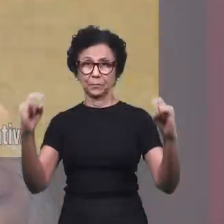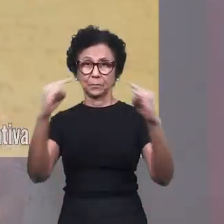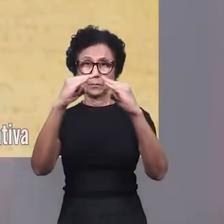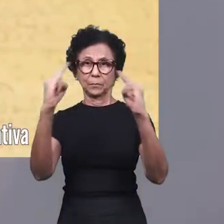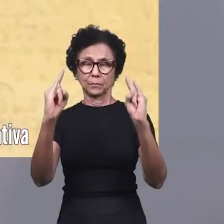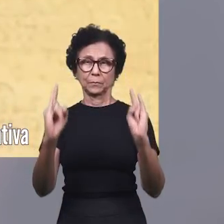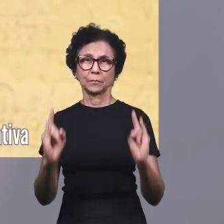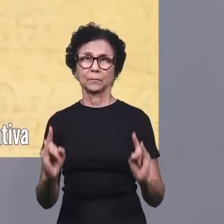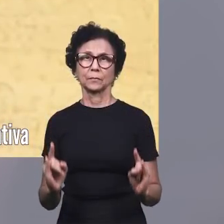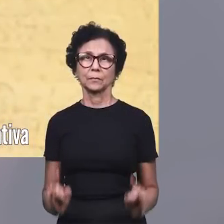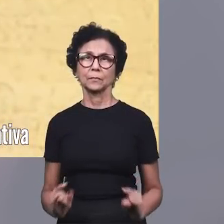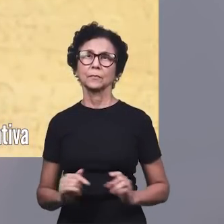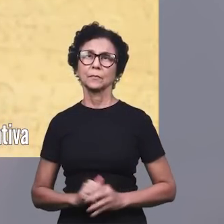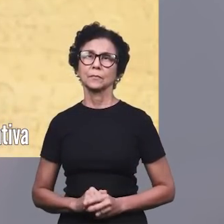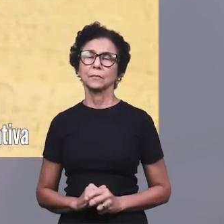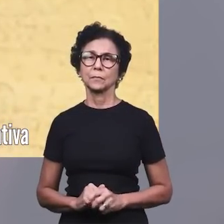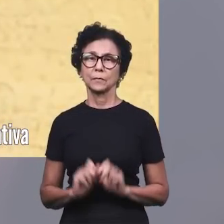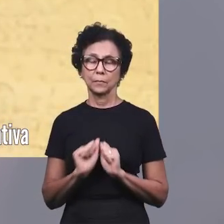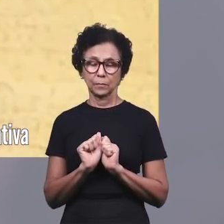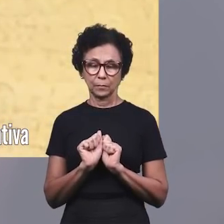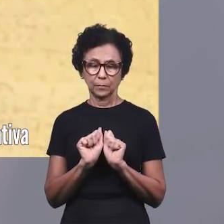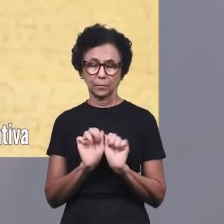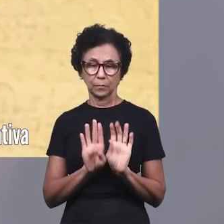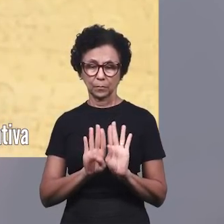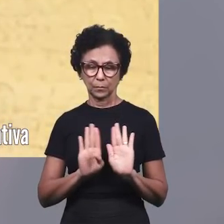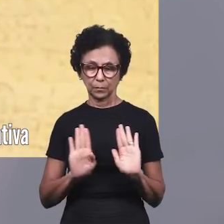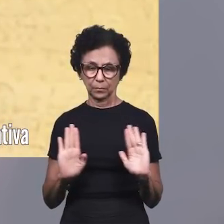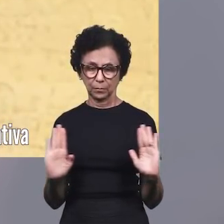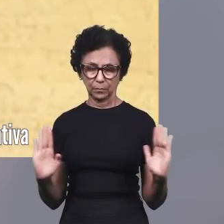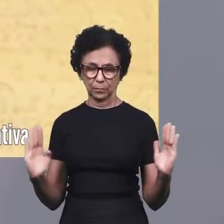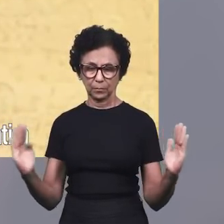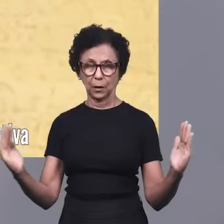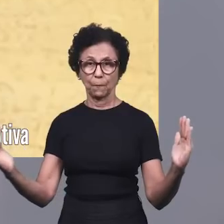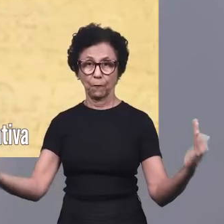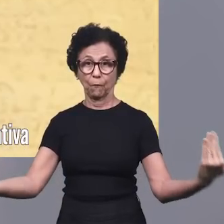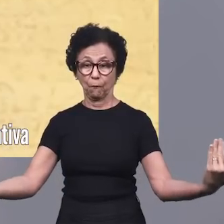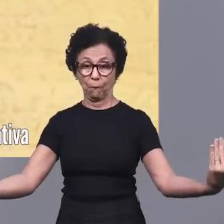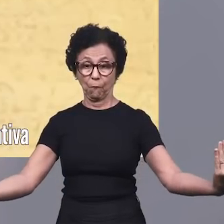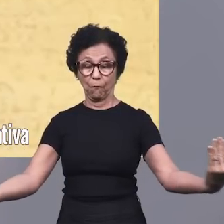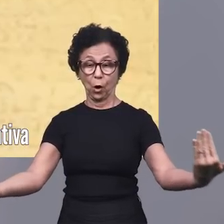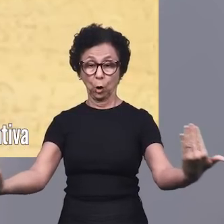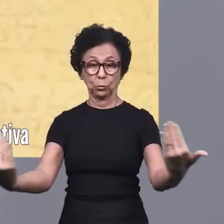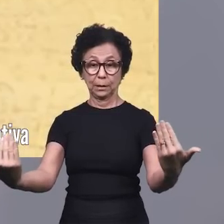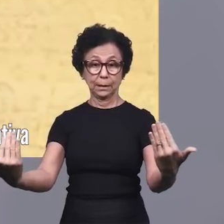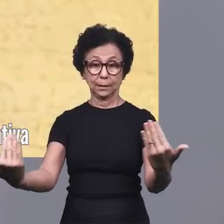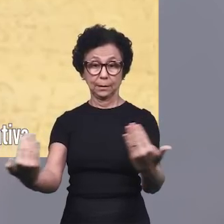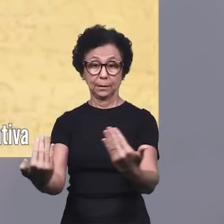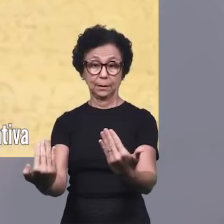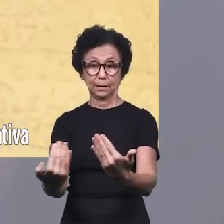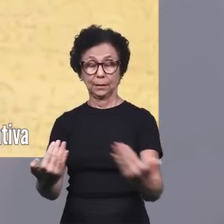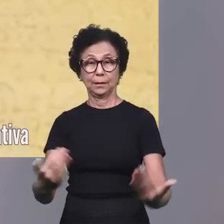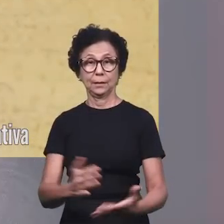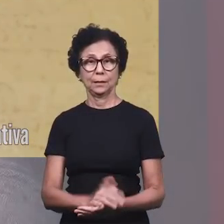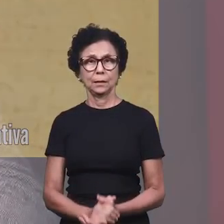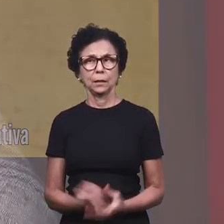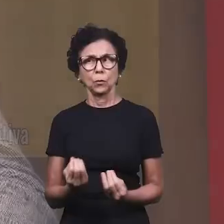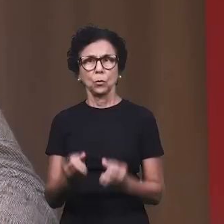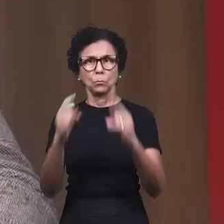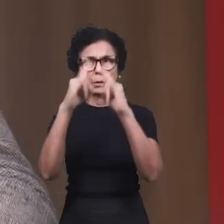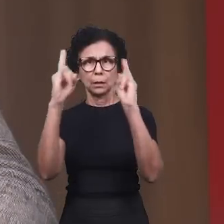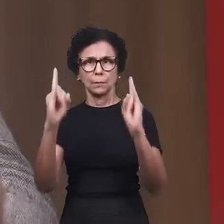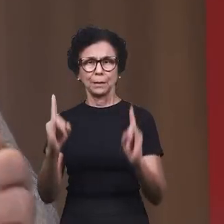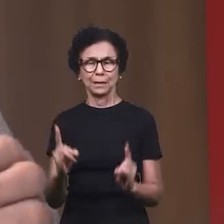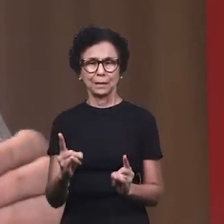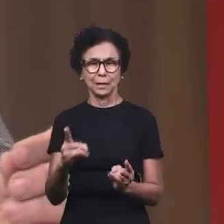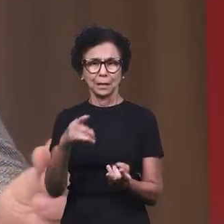né, o cercado que fica em volta era justamente para isso, para mostrar que em pleno deserto havia uma diferença. Né,